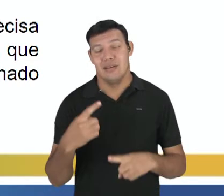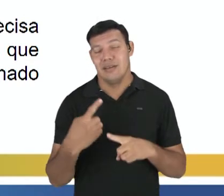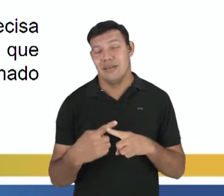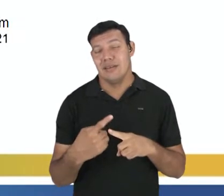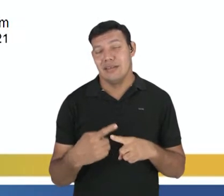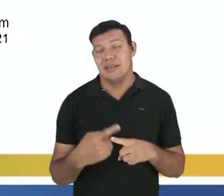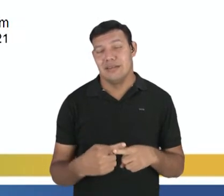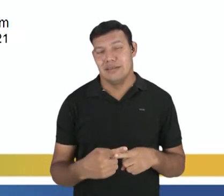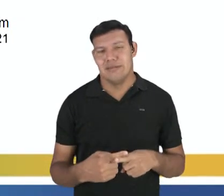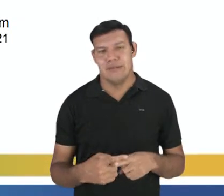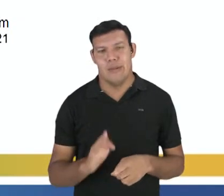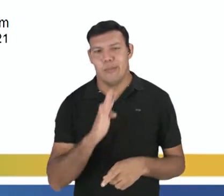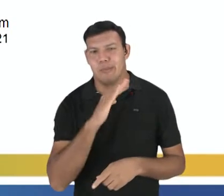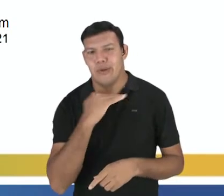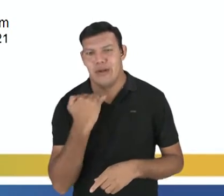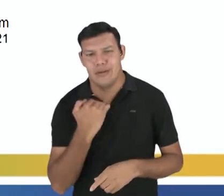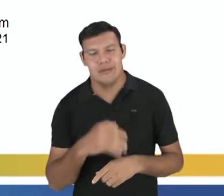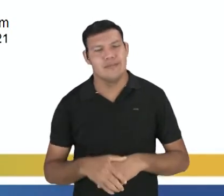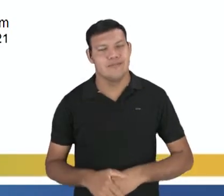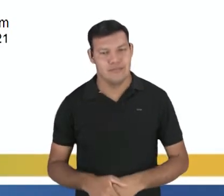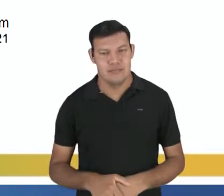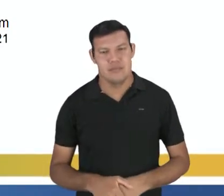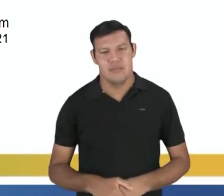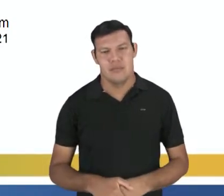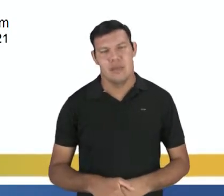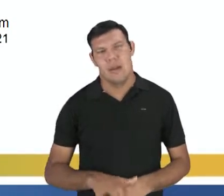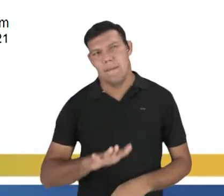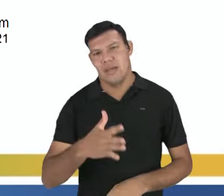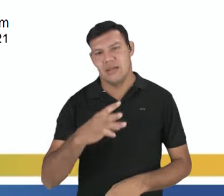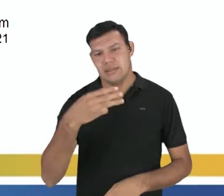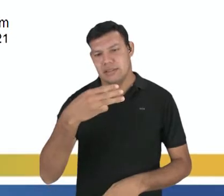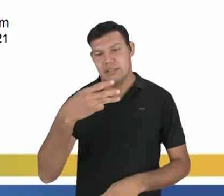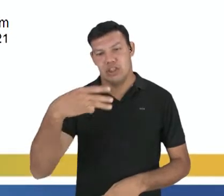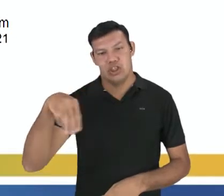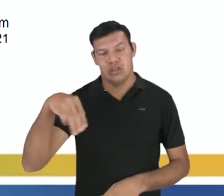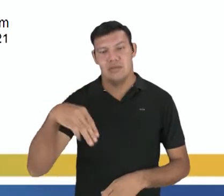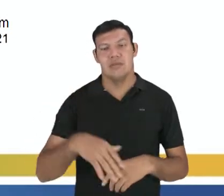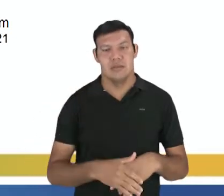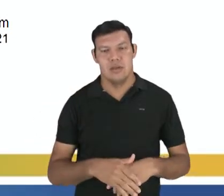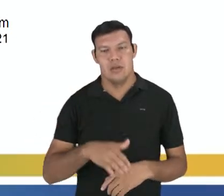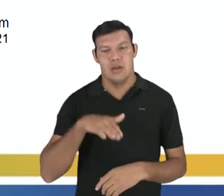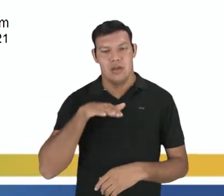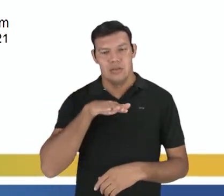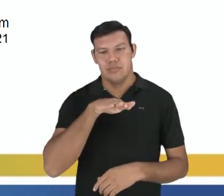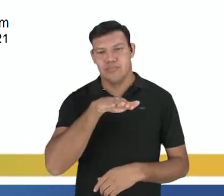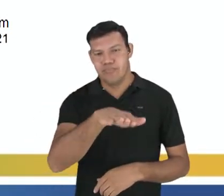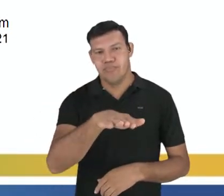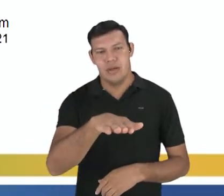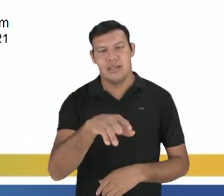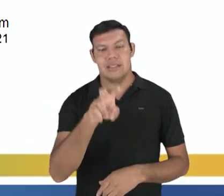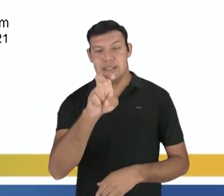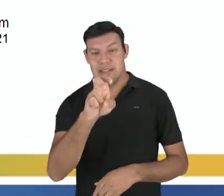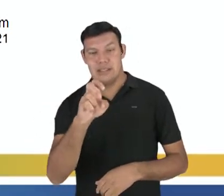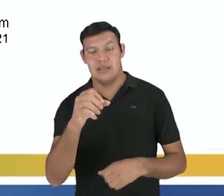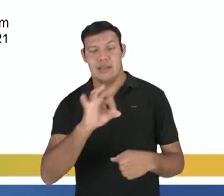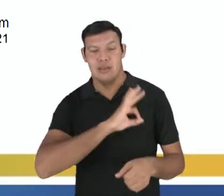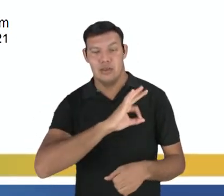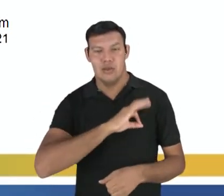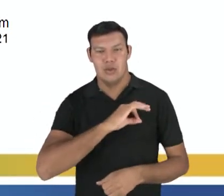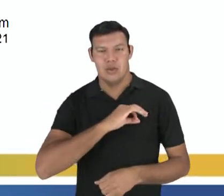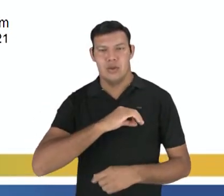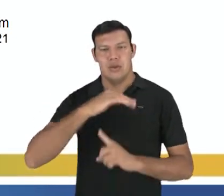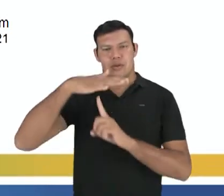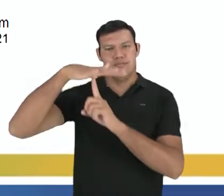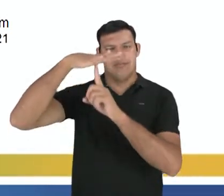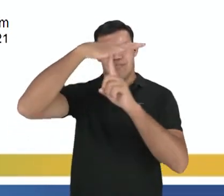danado no cara. Passados menos de 3 minutos, estavam na minha rua 5 carros da polícia, um helicóptero,